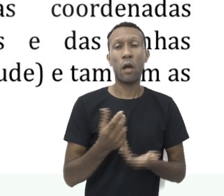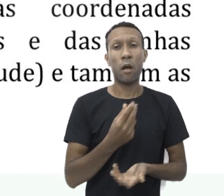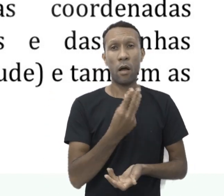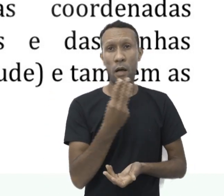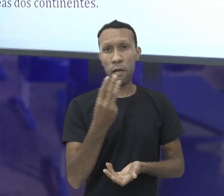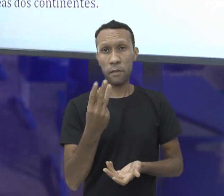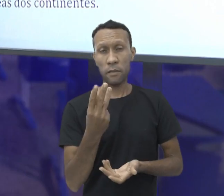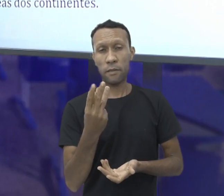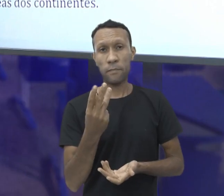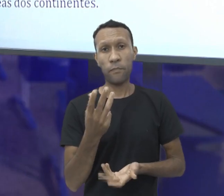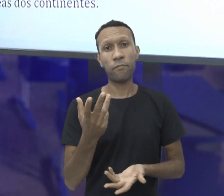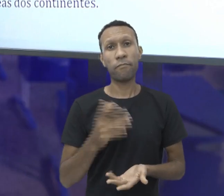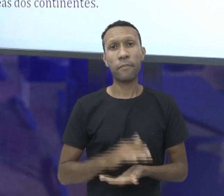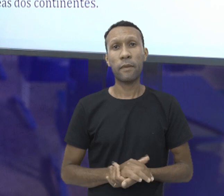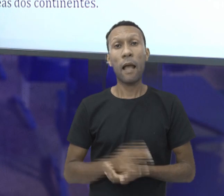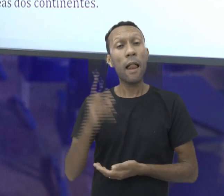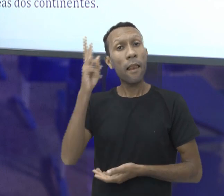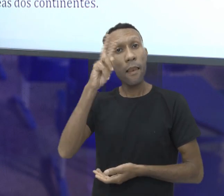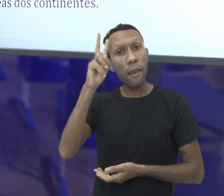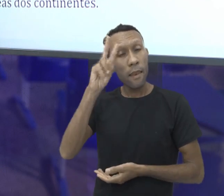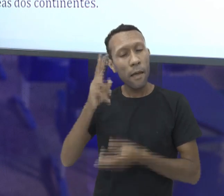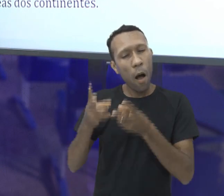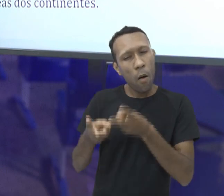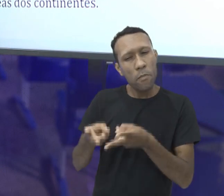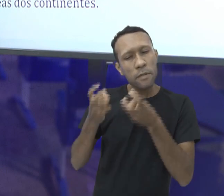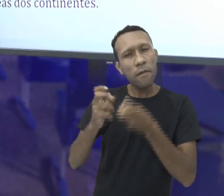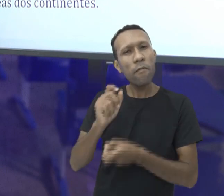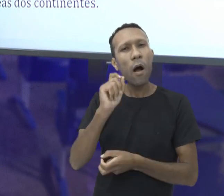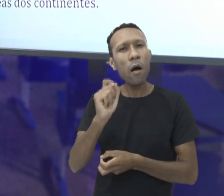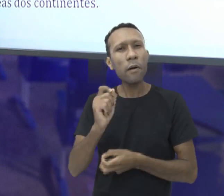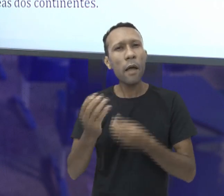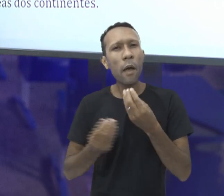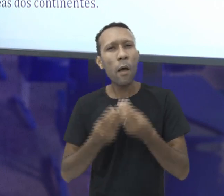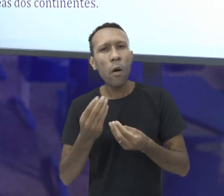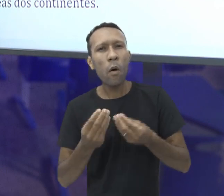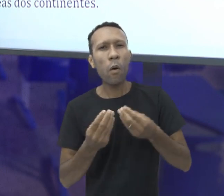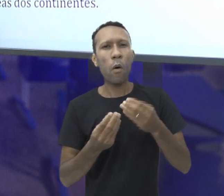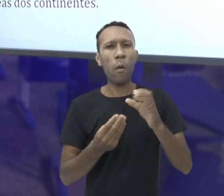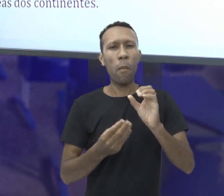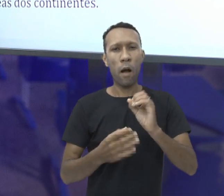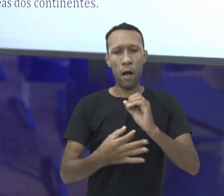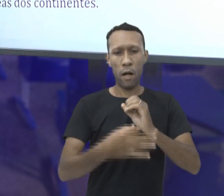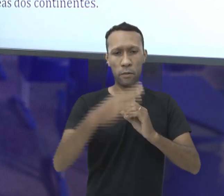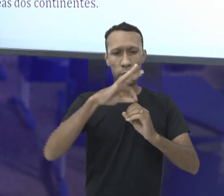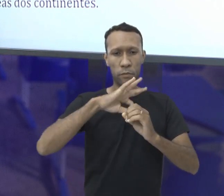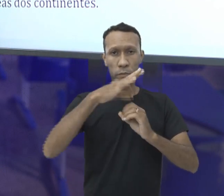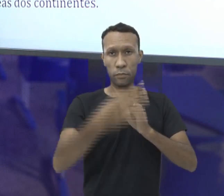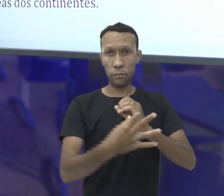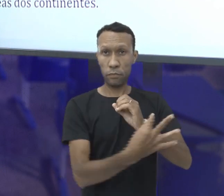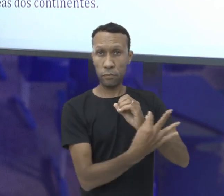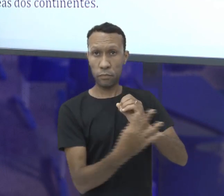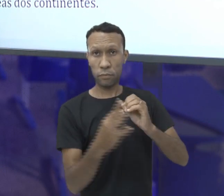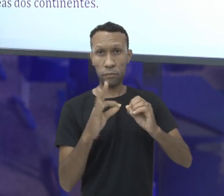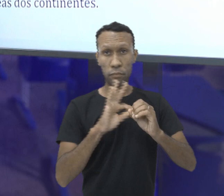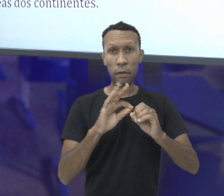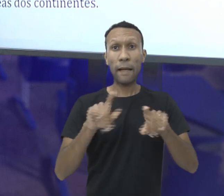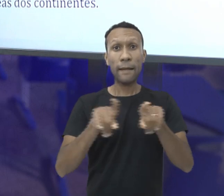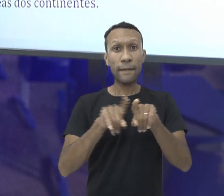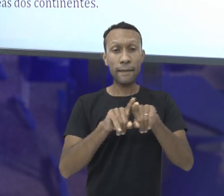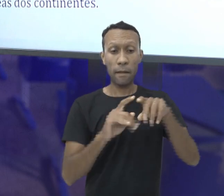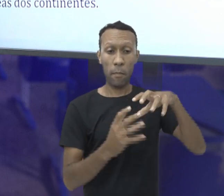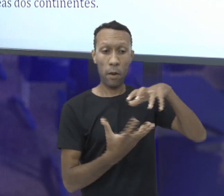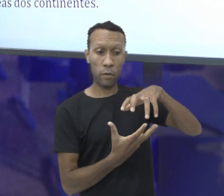três projeções. Lembre de observar como estão as coordenadas geográficas que estudamos e das linhas